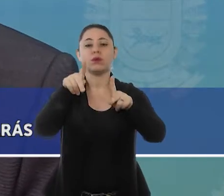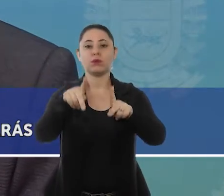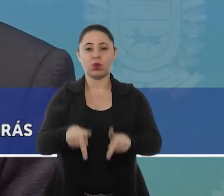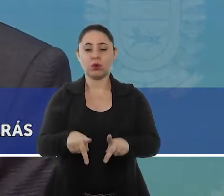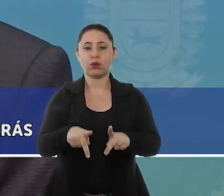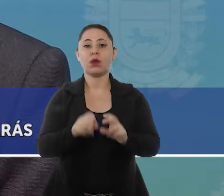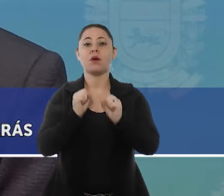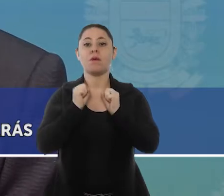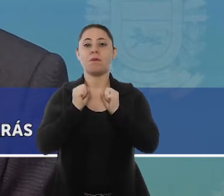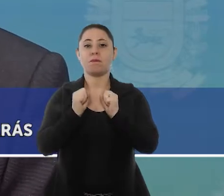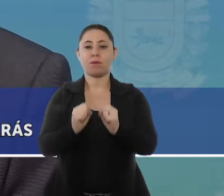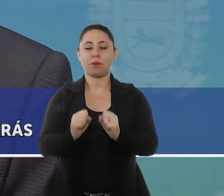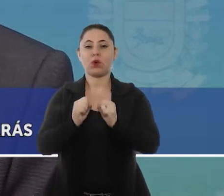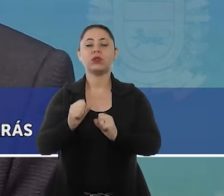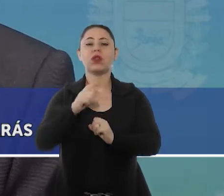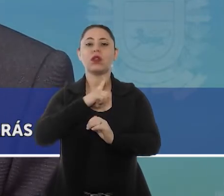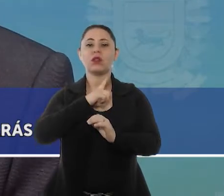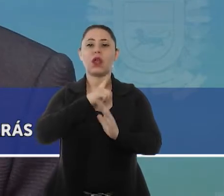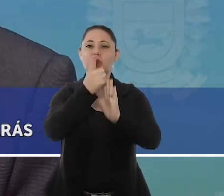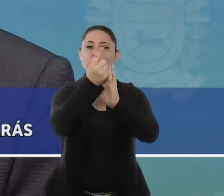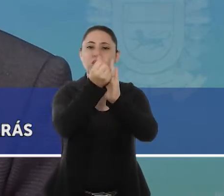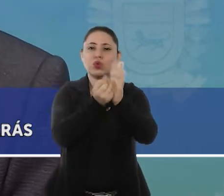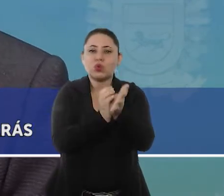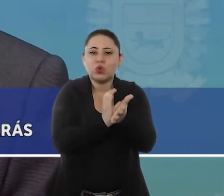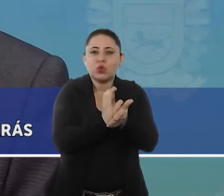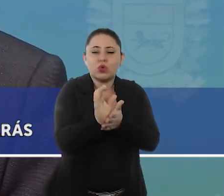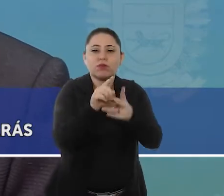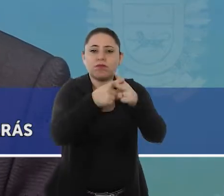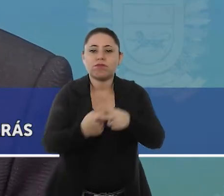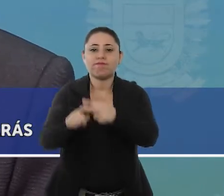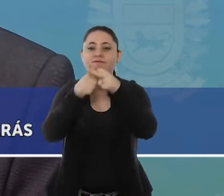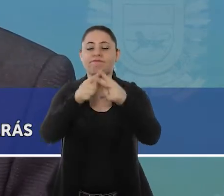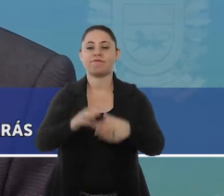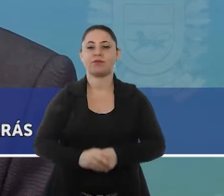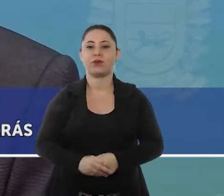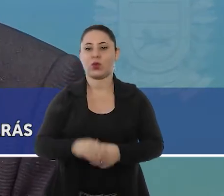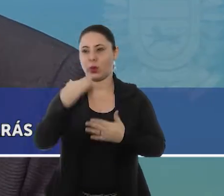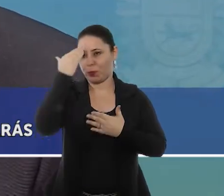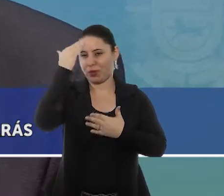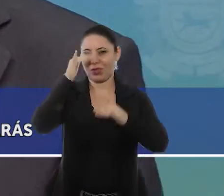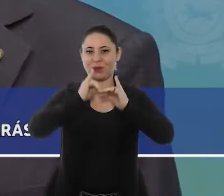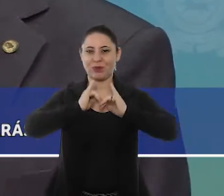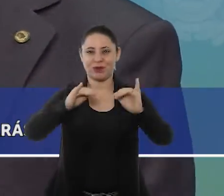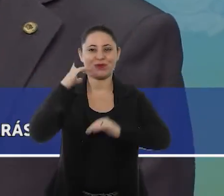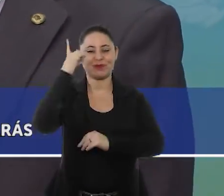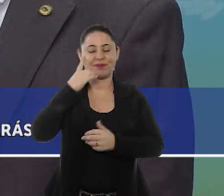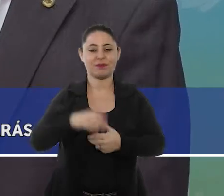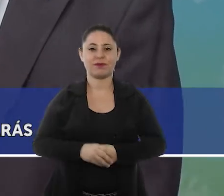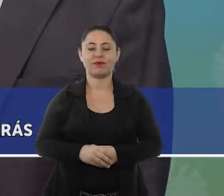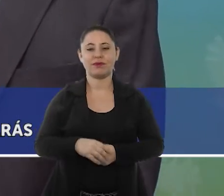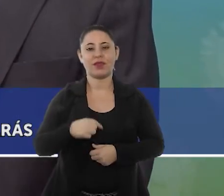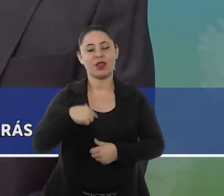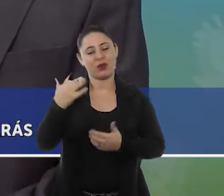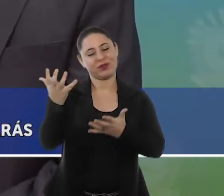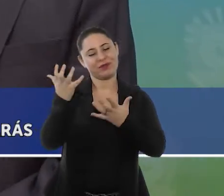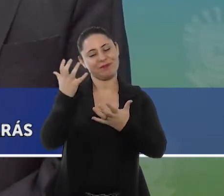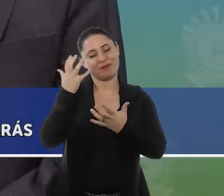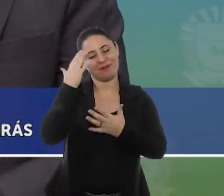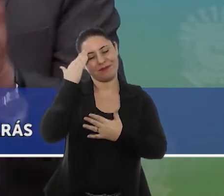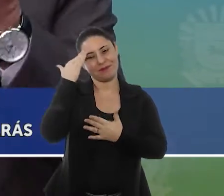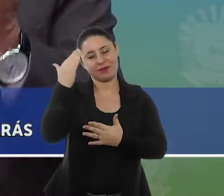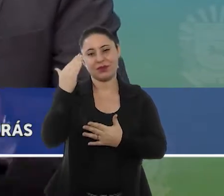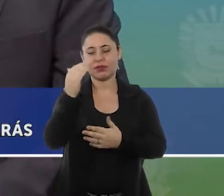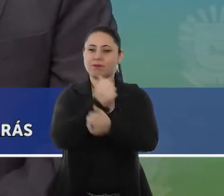para a segurança pública do nosso estado possam ter recursos para a sua manutenção. Obrigada pelas informações, deputado. Eu